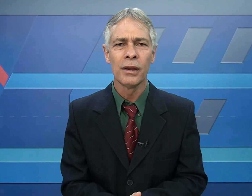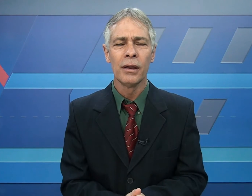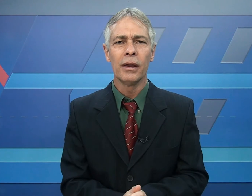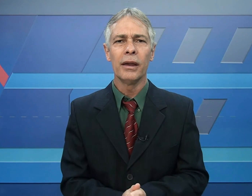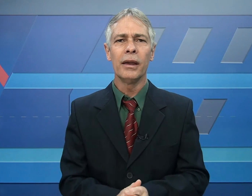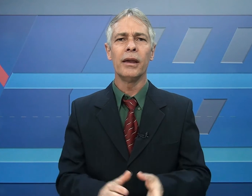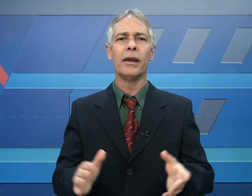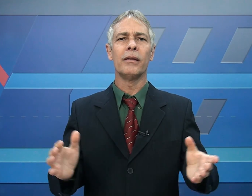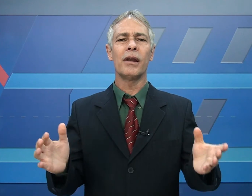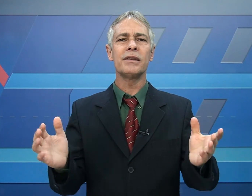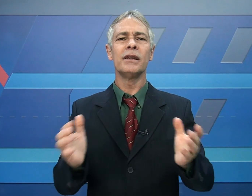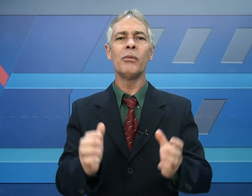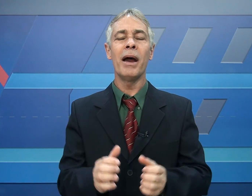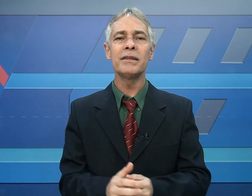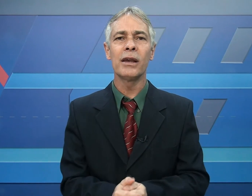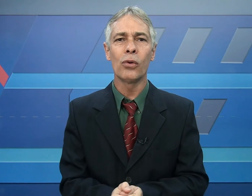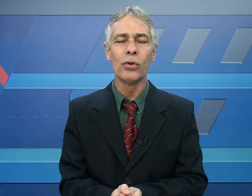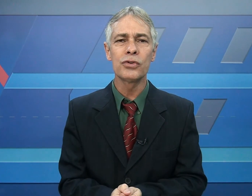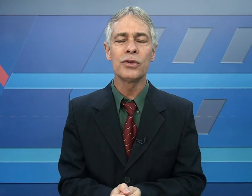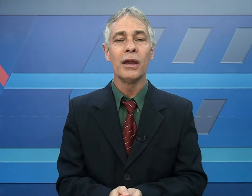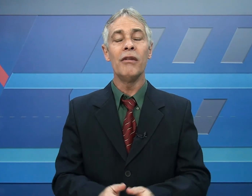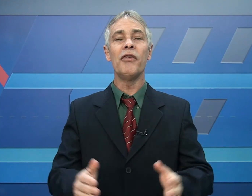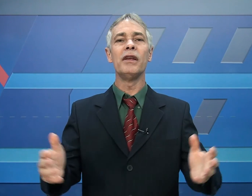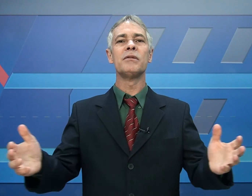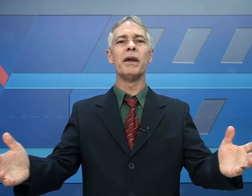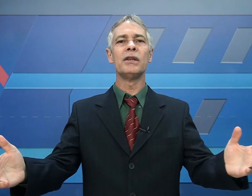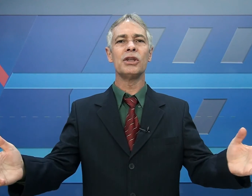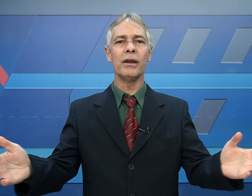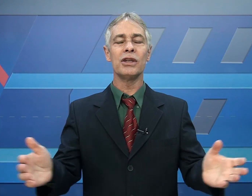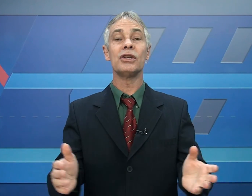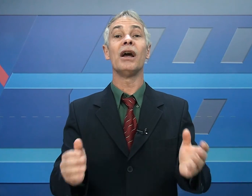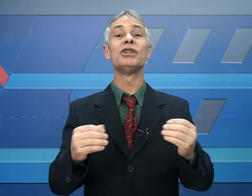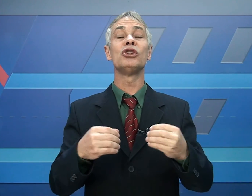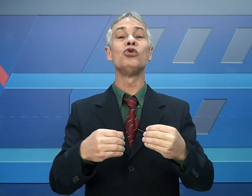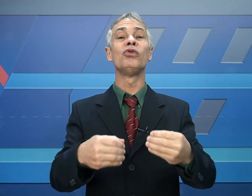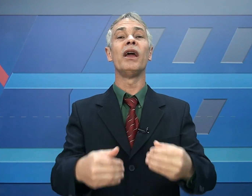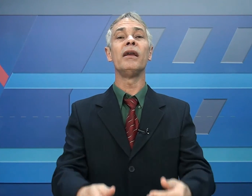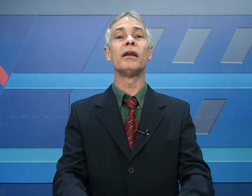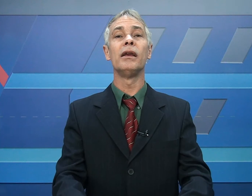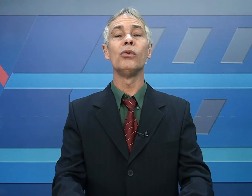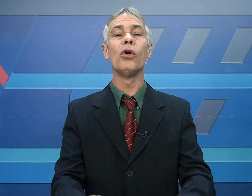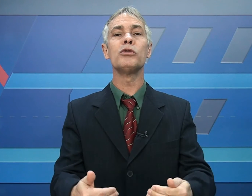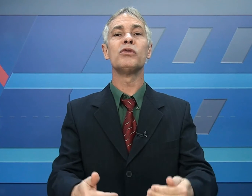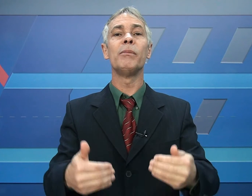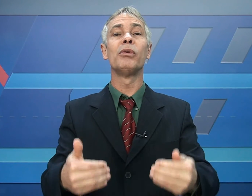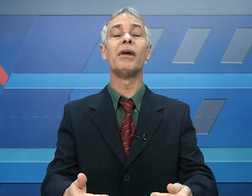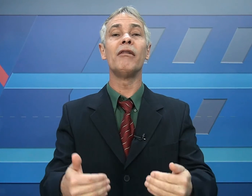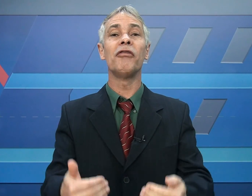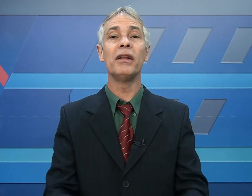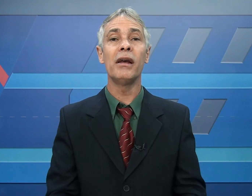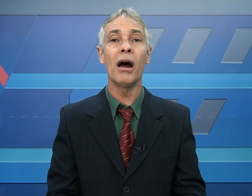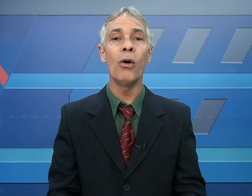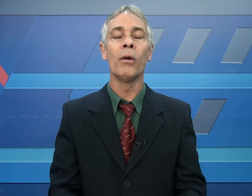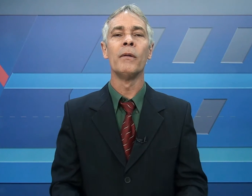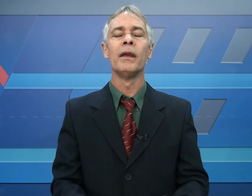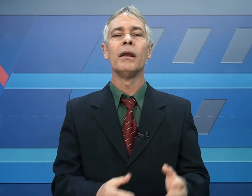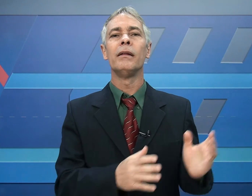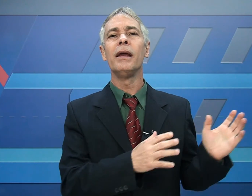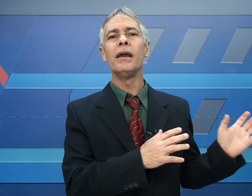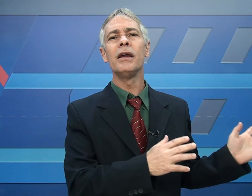vereadores, trazendo mais recursos. Infelizmente, né, gente, a gente não tem aqui o nosso deputado